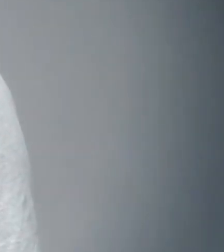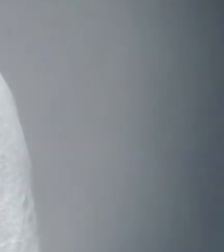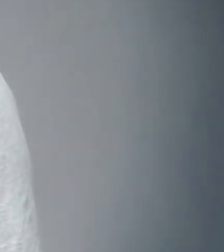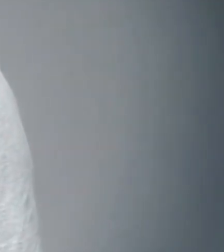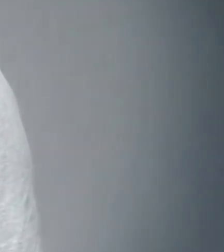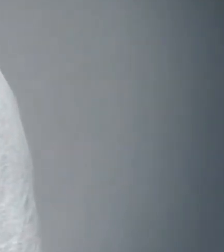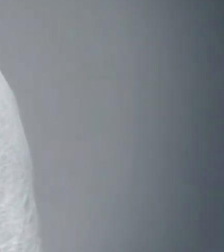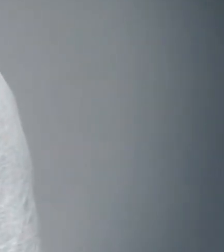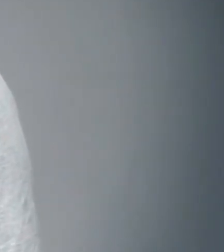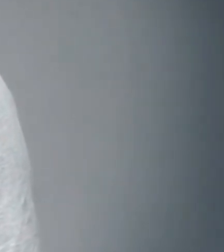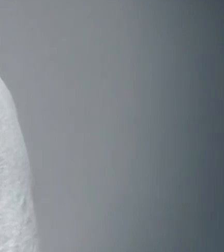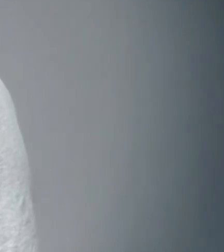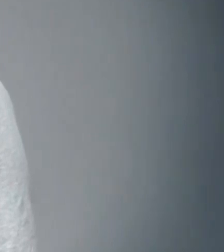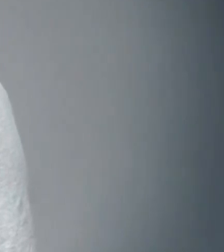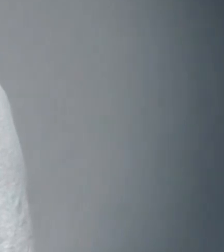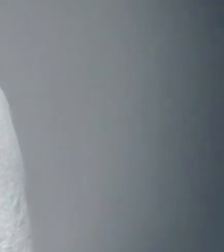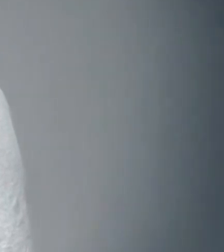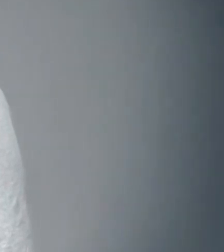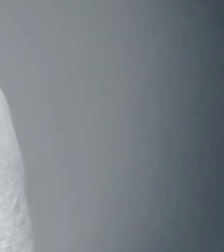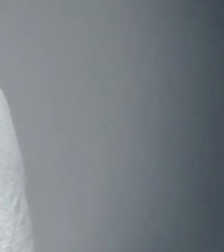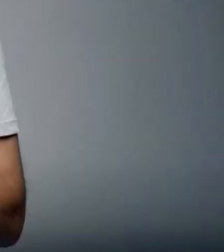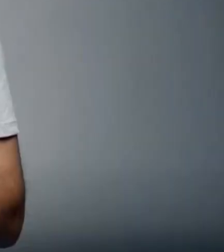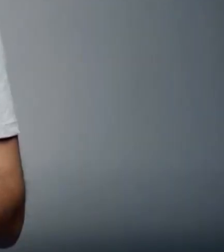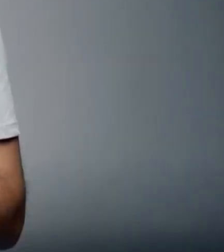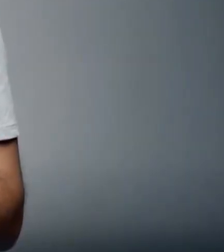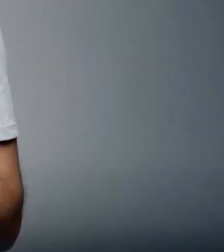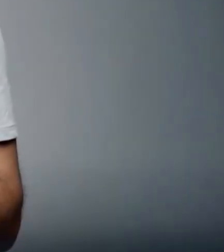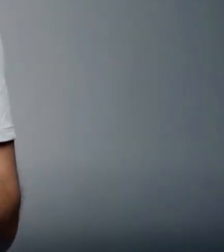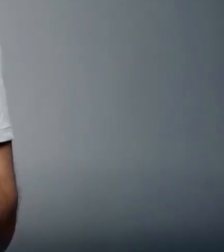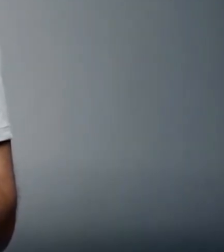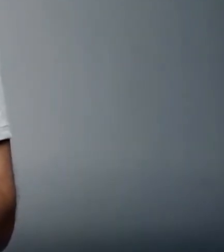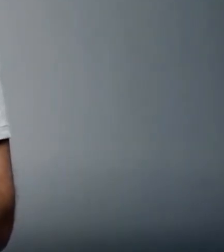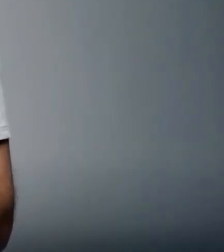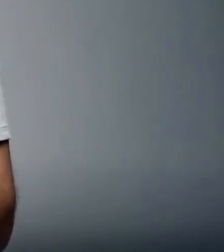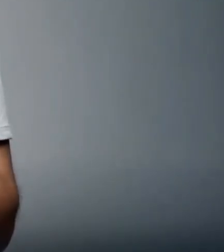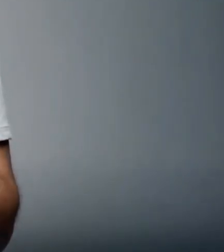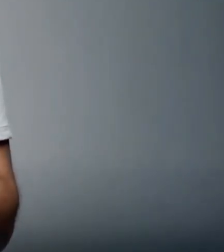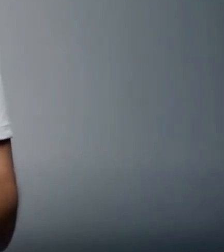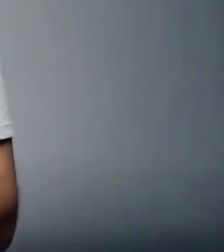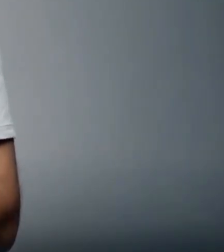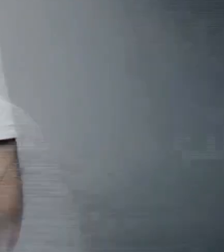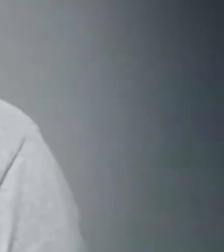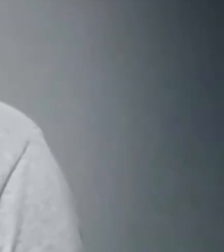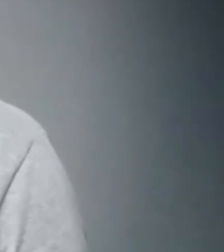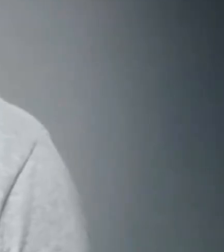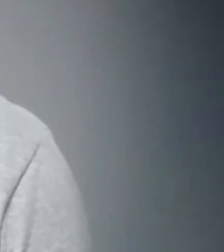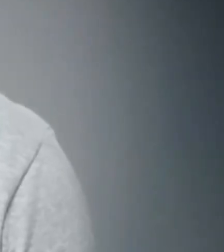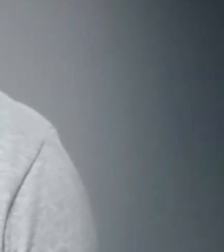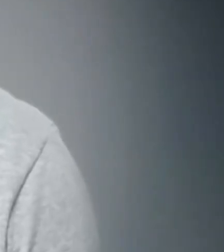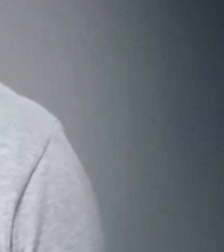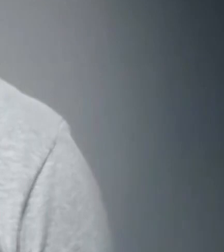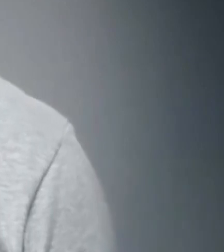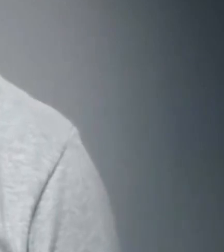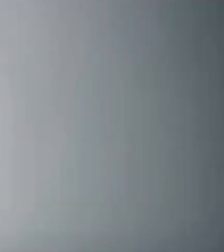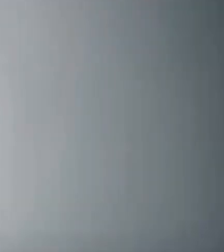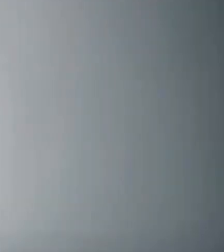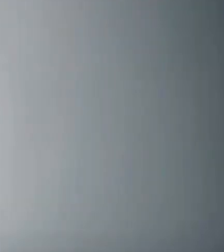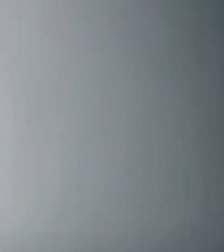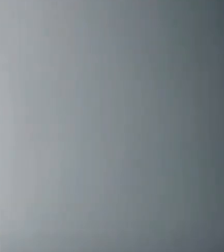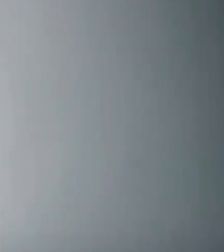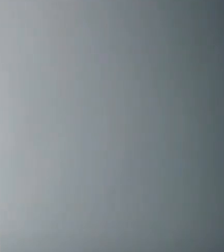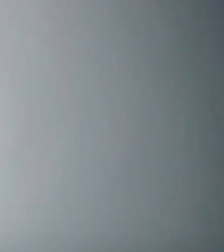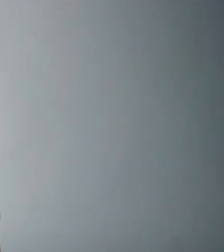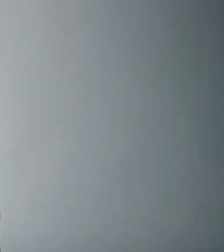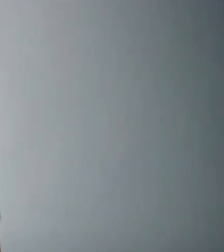Difícil saber o que interrompeu a carreira do Cristiano, mas uma coisa é certa, a vida é muito frágil e todo cuidado é pouco. Meu